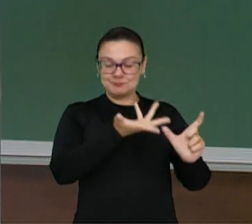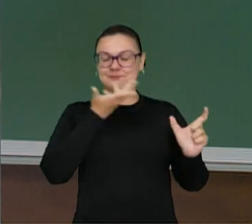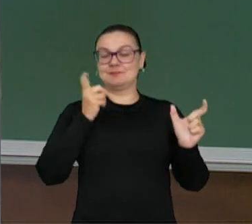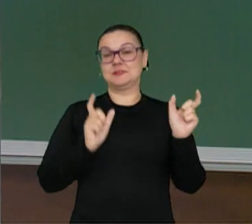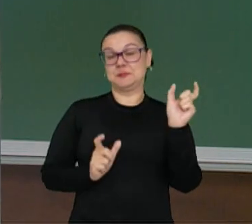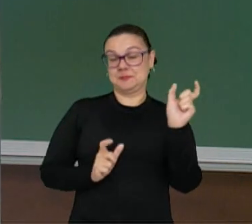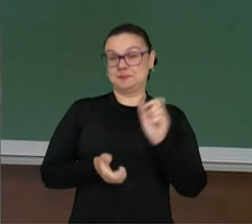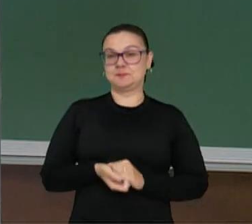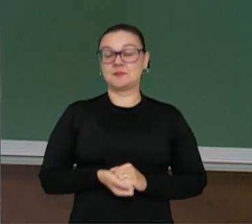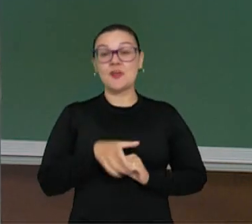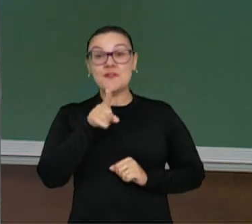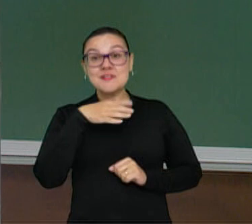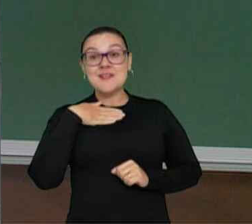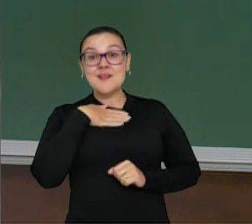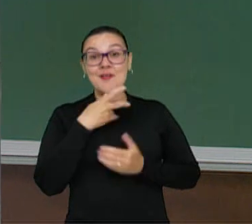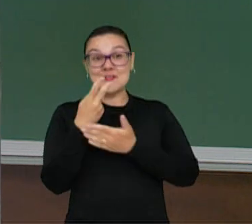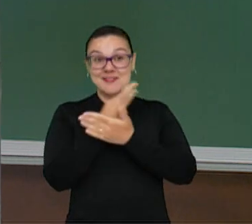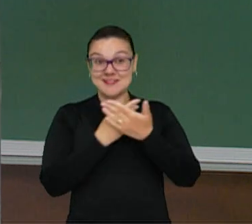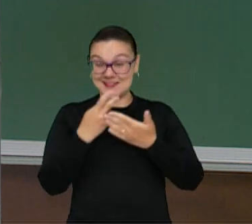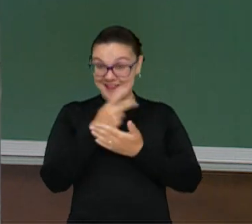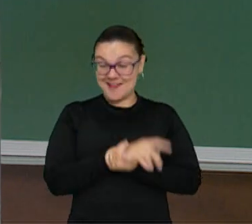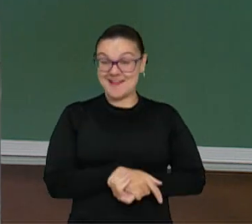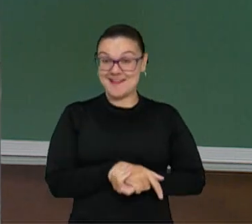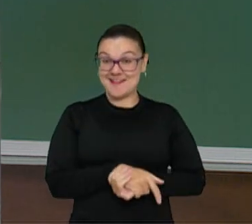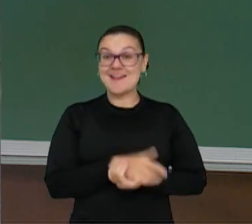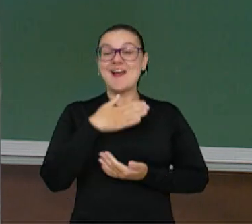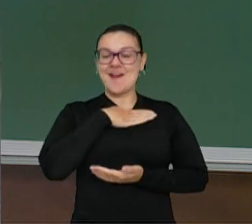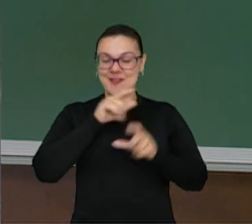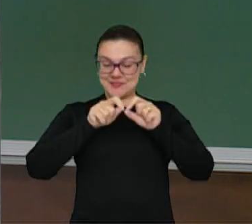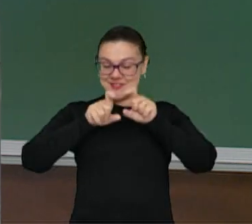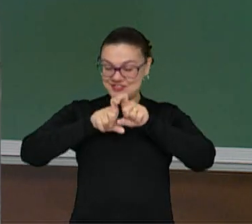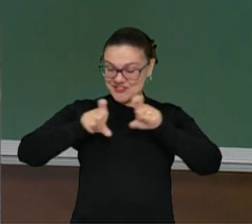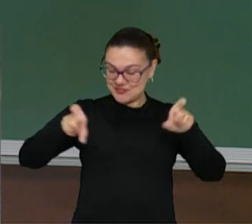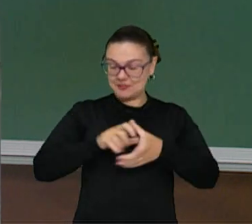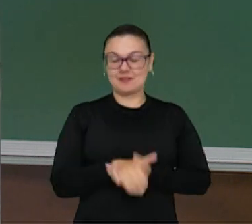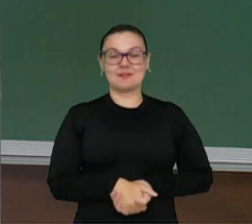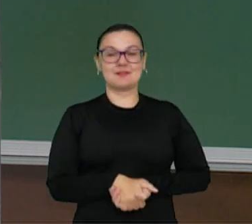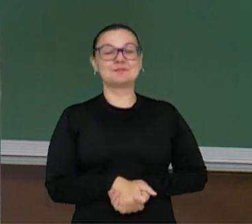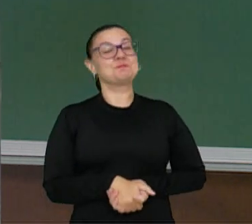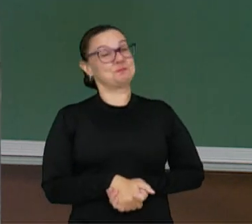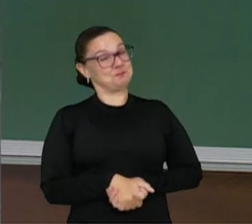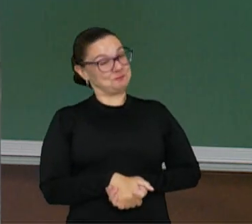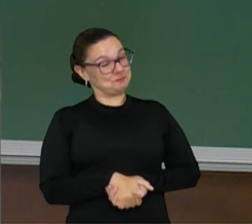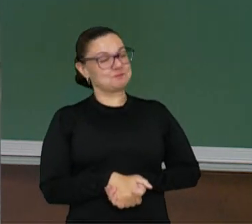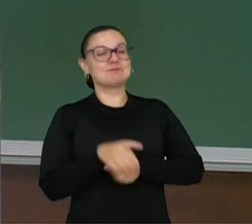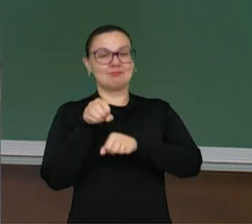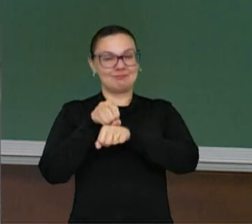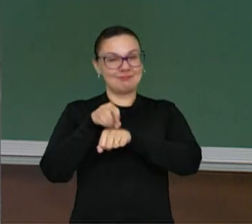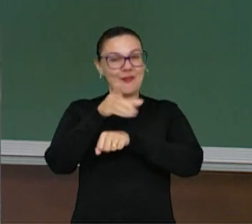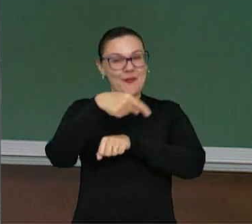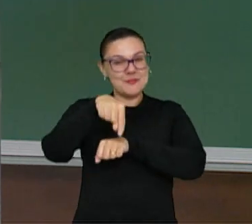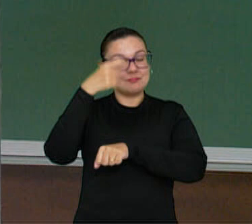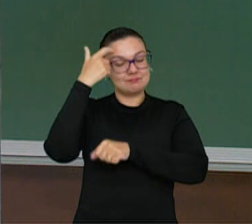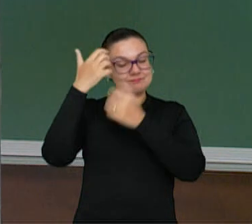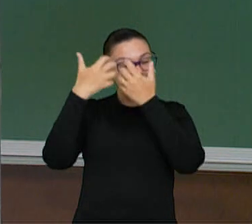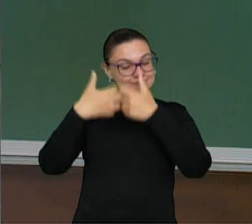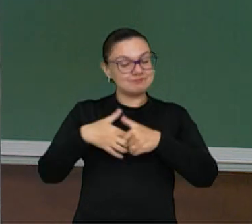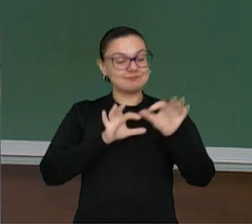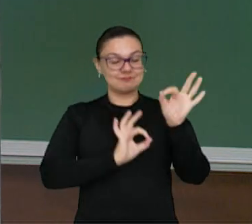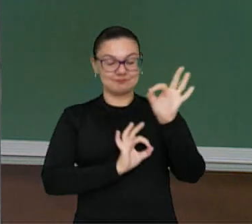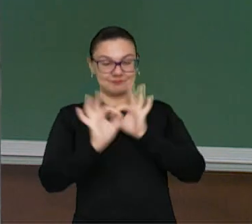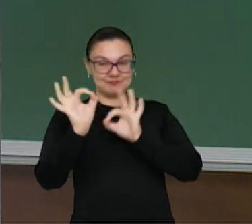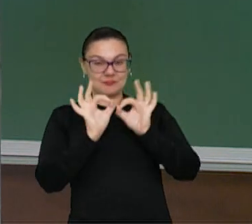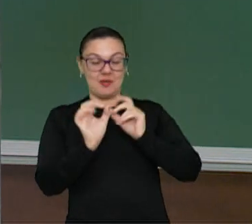palavras. Você gosta de desenhar? Gosta de fazer tirinhas? Gosta de fazer? Olha, vale a pena, pensa nisso, trabalha